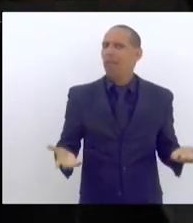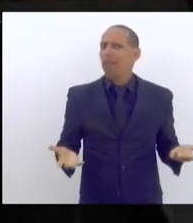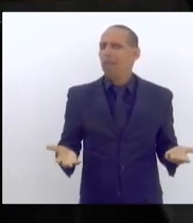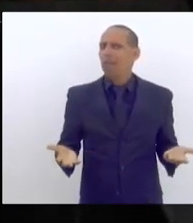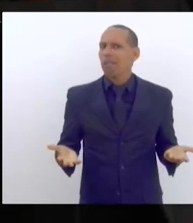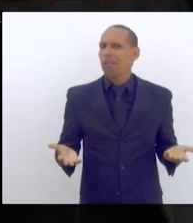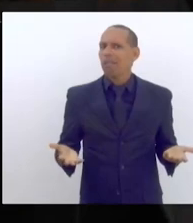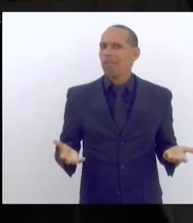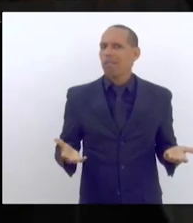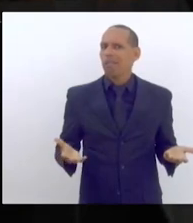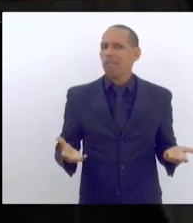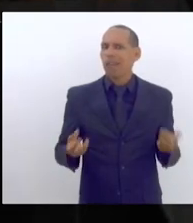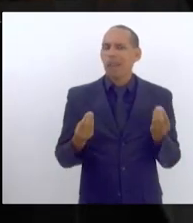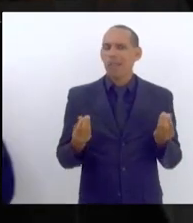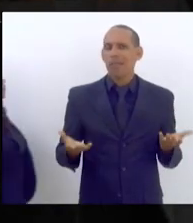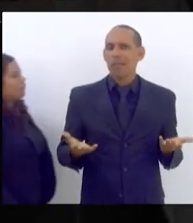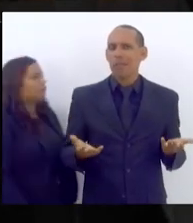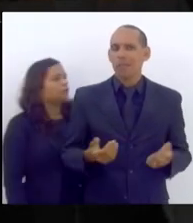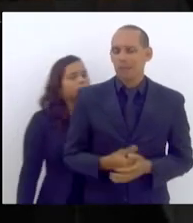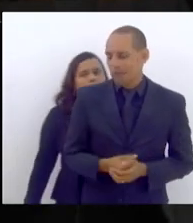Tem ação na bolsa.